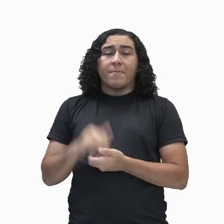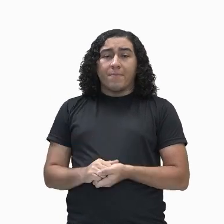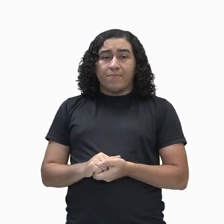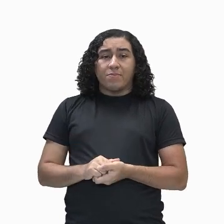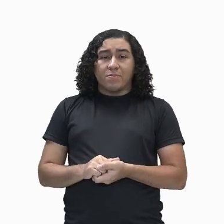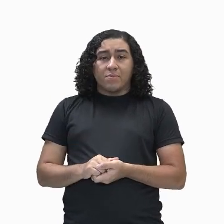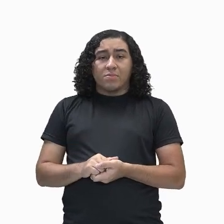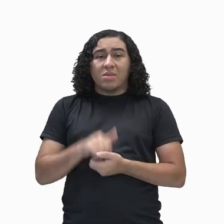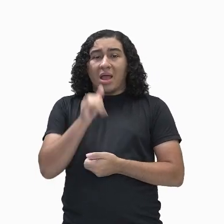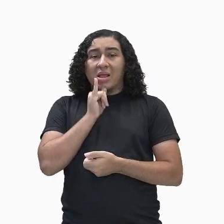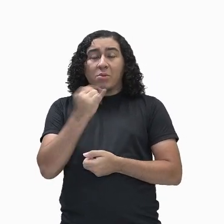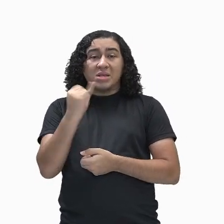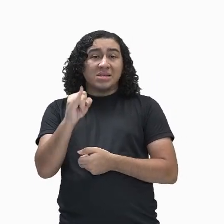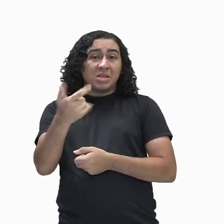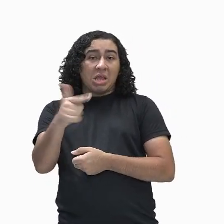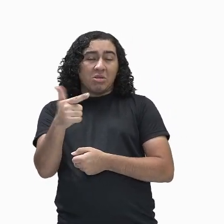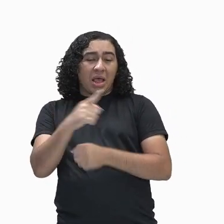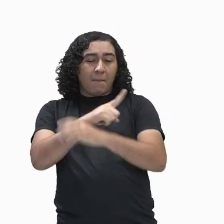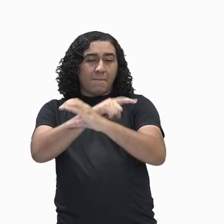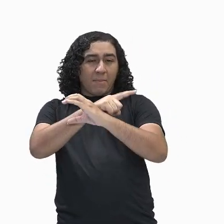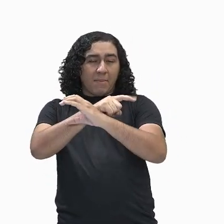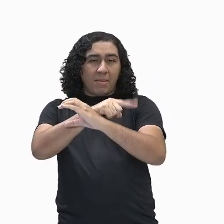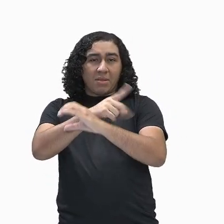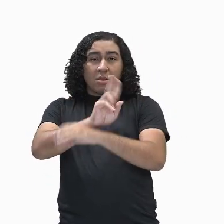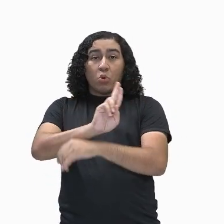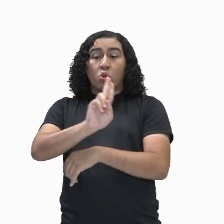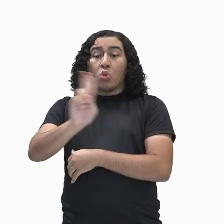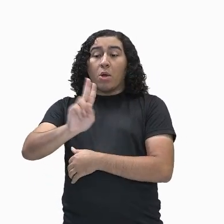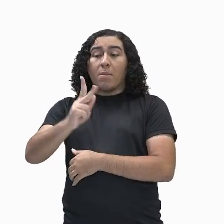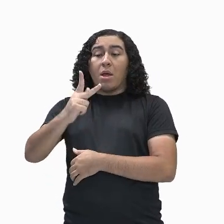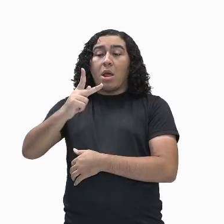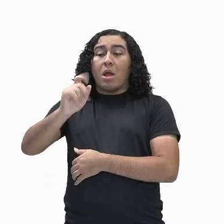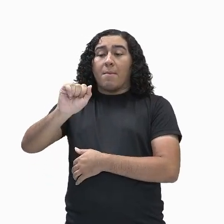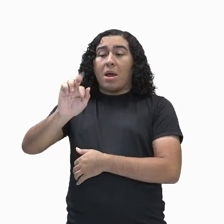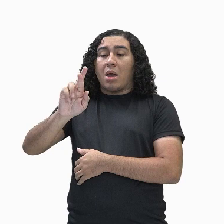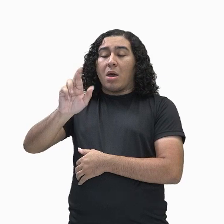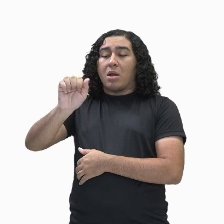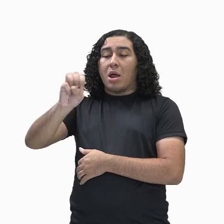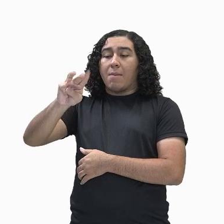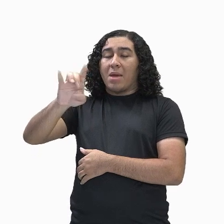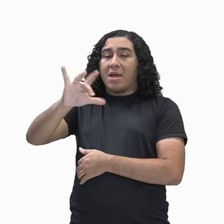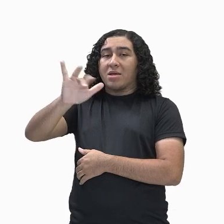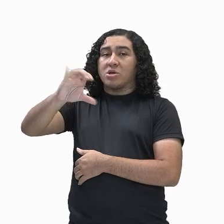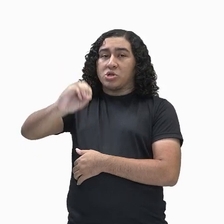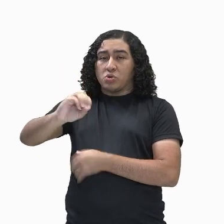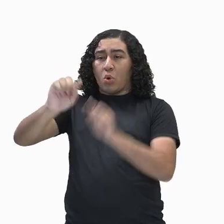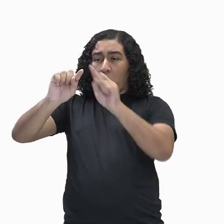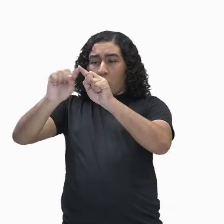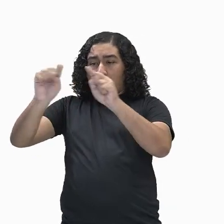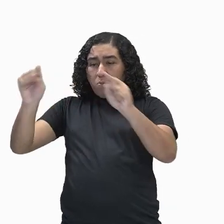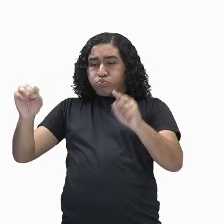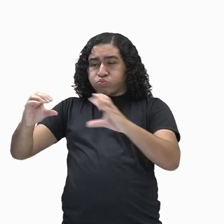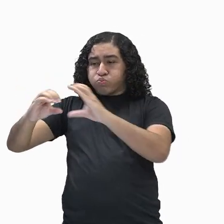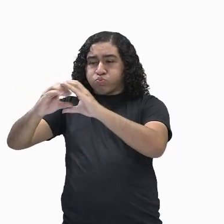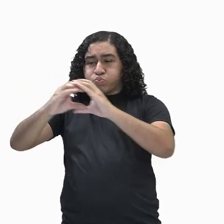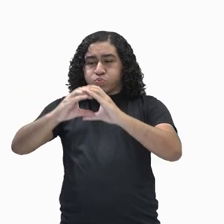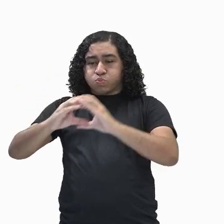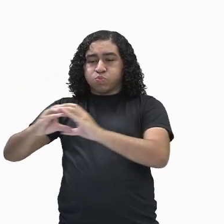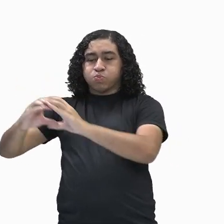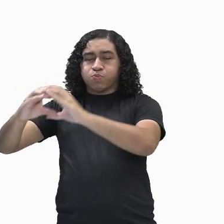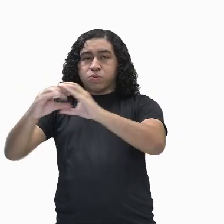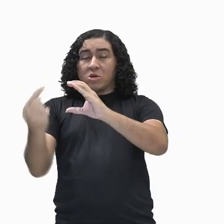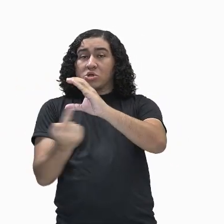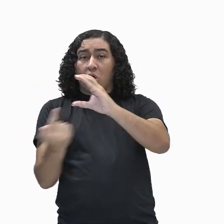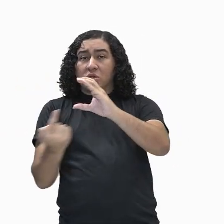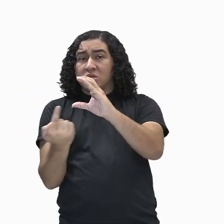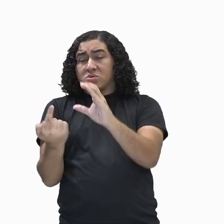não tem nenhuma cauda, né? É o paramécio. Esse, nesse caso, ele vai estar presente no meio ambiente, não vai causar nenhum dano, né?